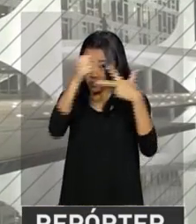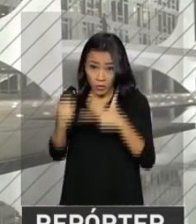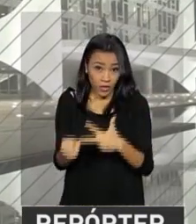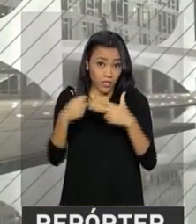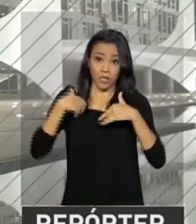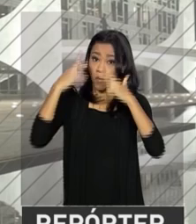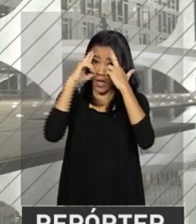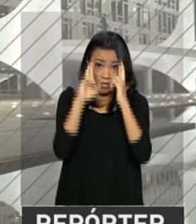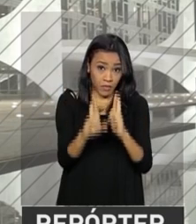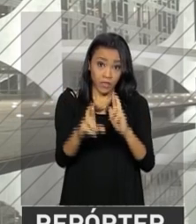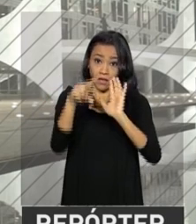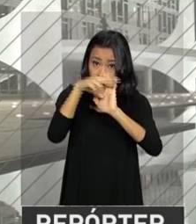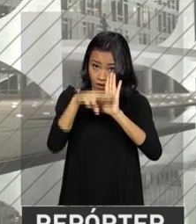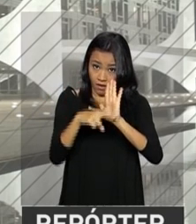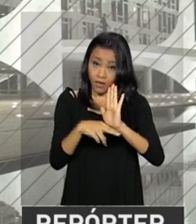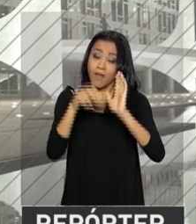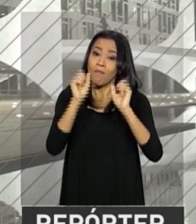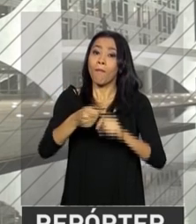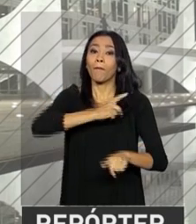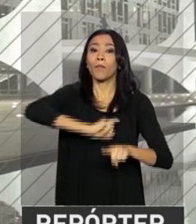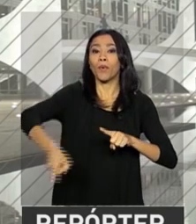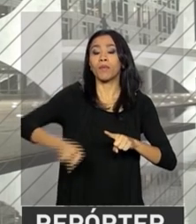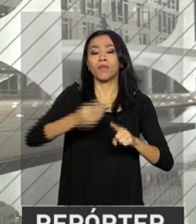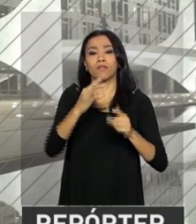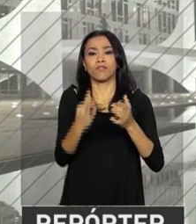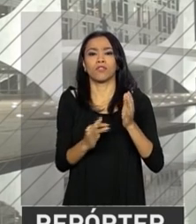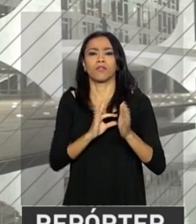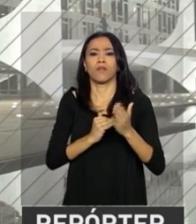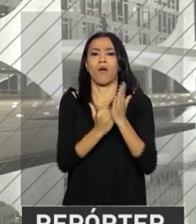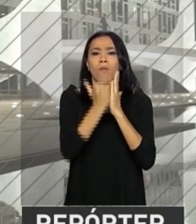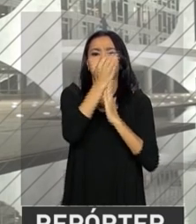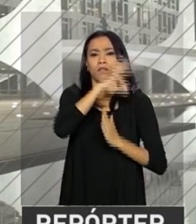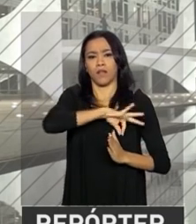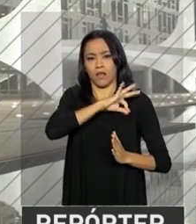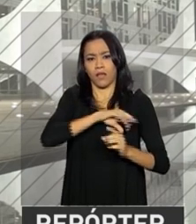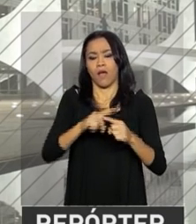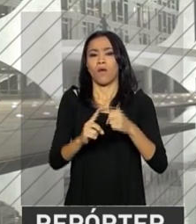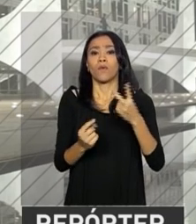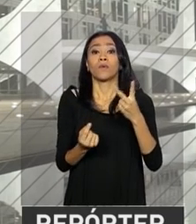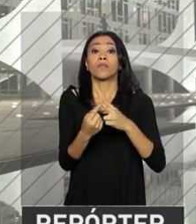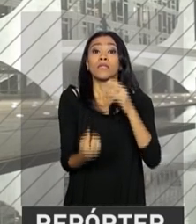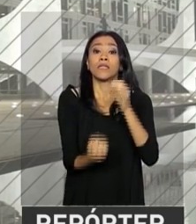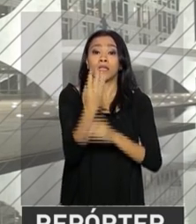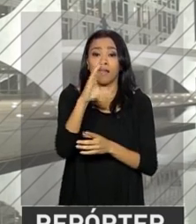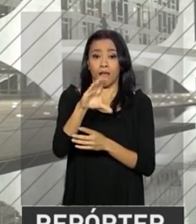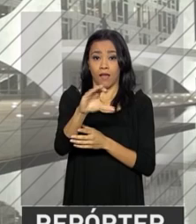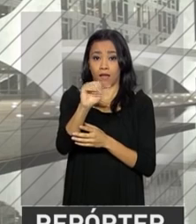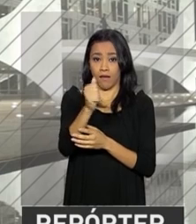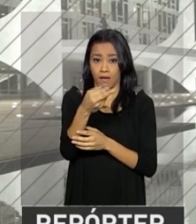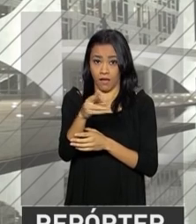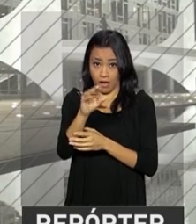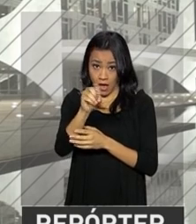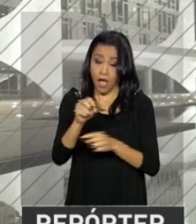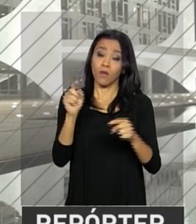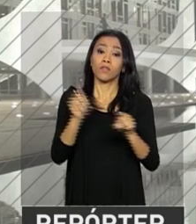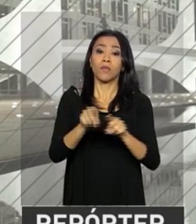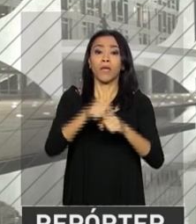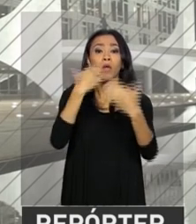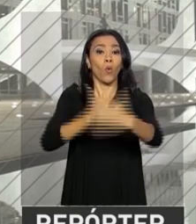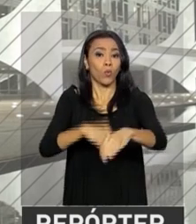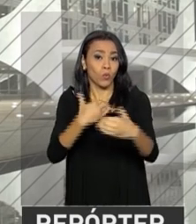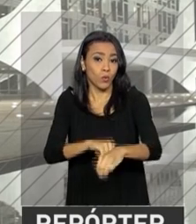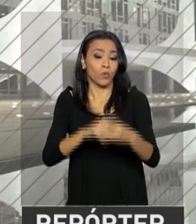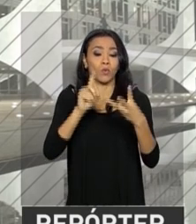norma, poderá ser proibido de dar aumento aos servidores, criar cargos, realizar concurso público,